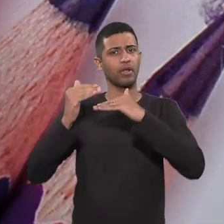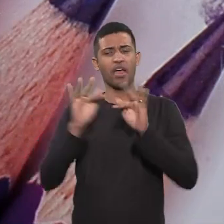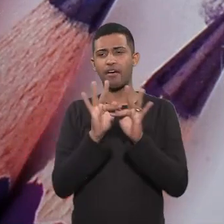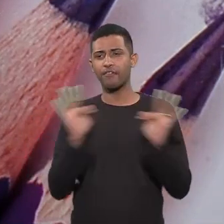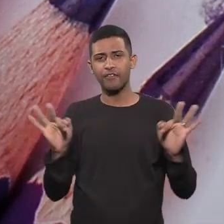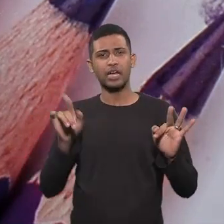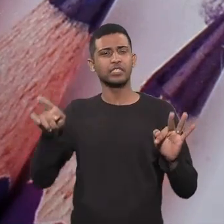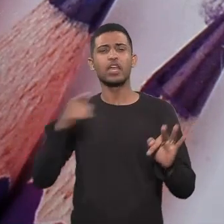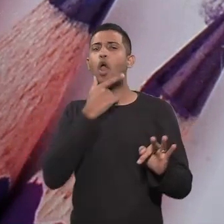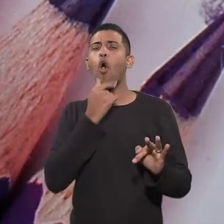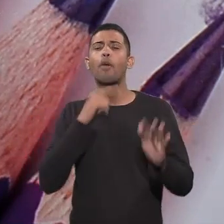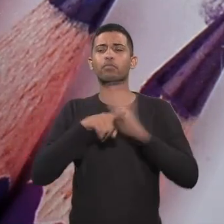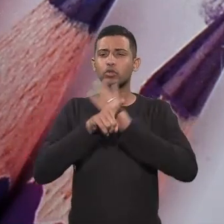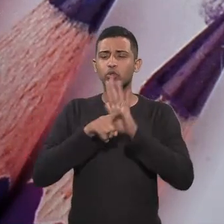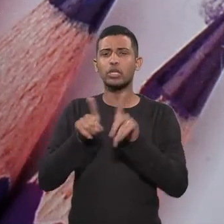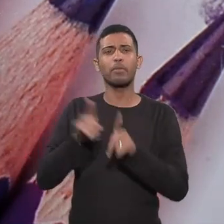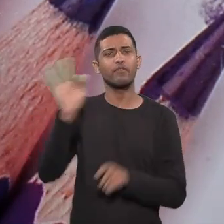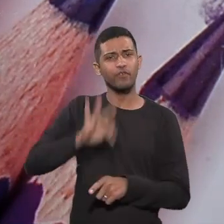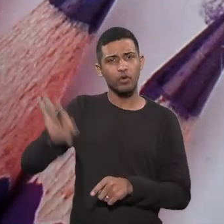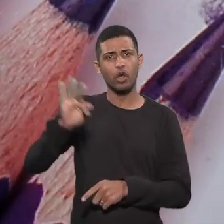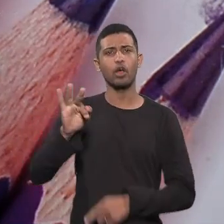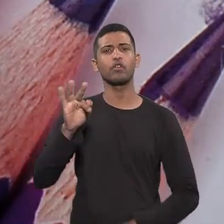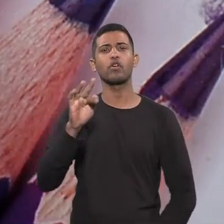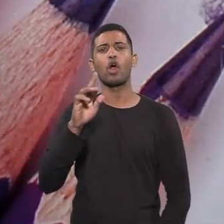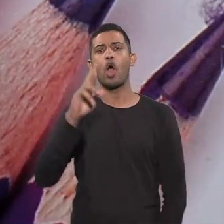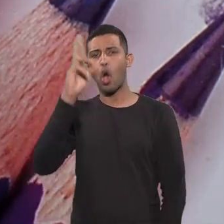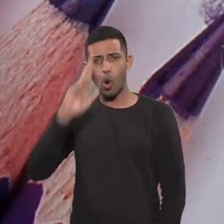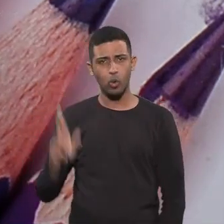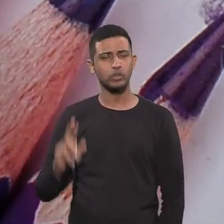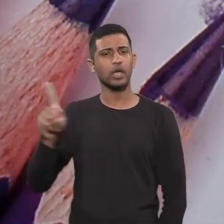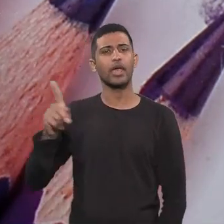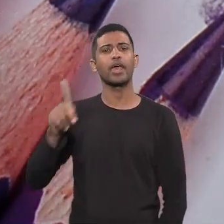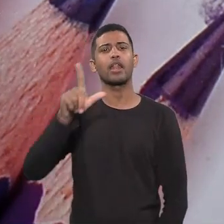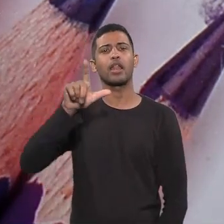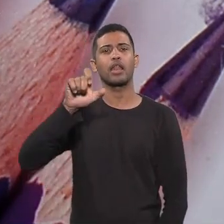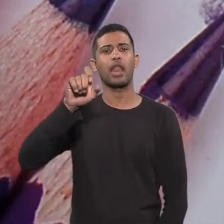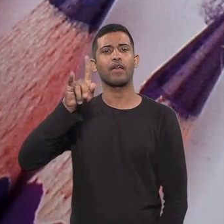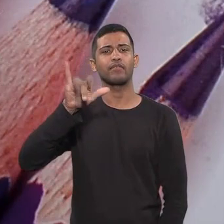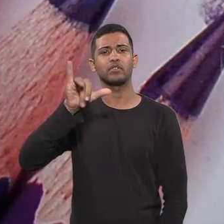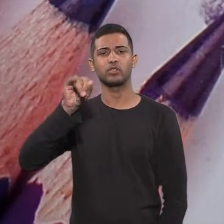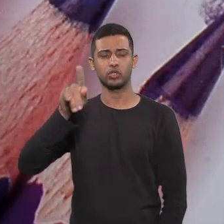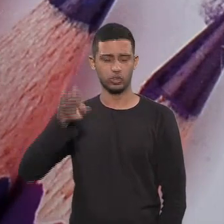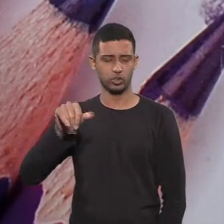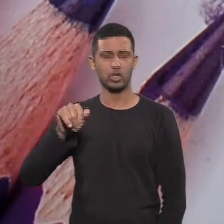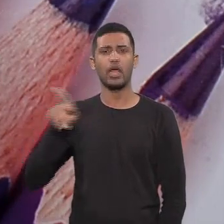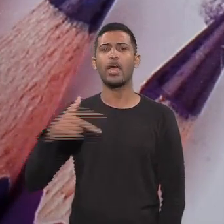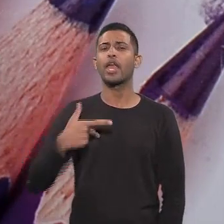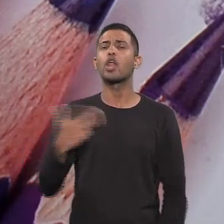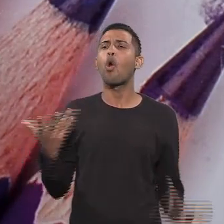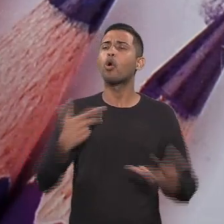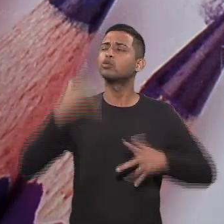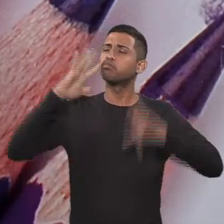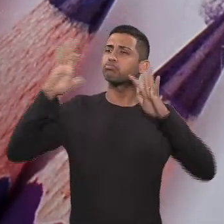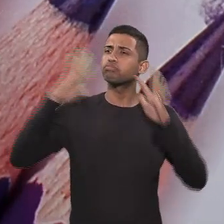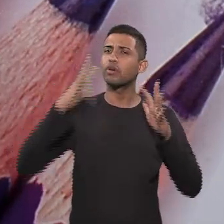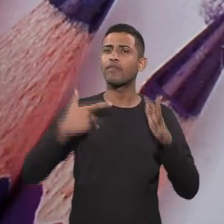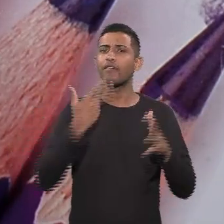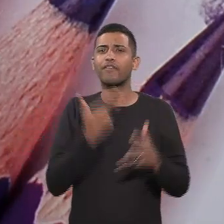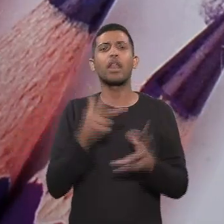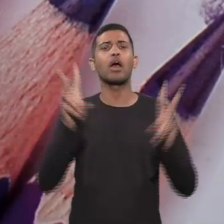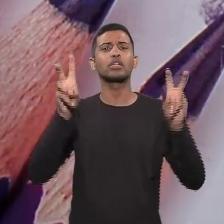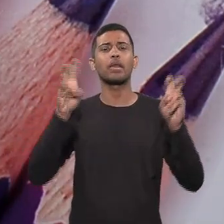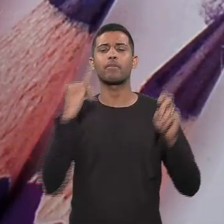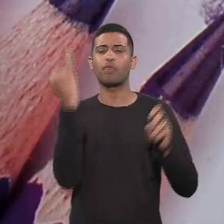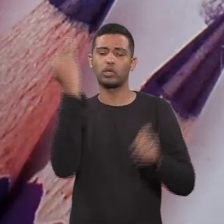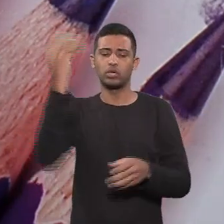do pesquisador e filósofo russo Lev Vygotsky faz parte da nossa reflexão de hoje. Nós vamos falar sobre a